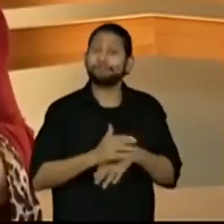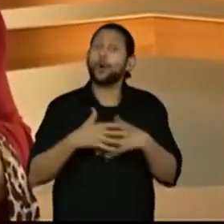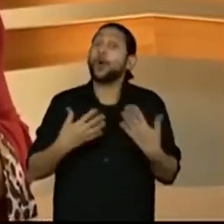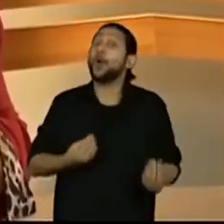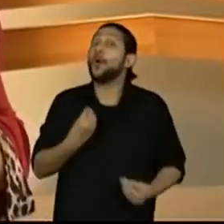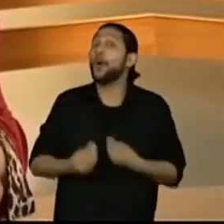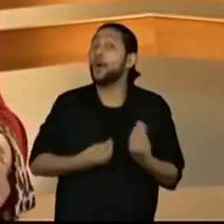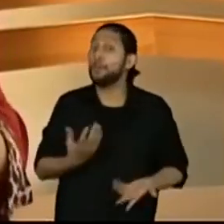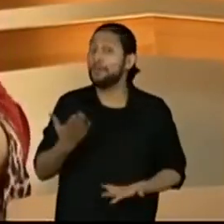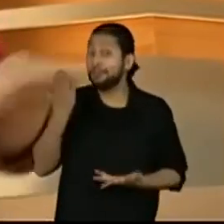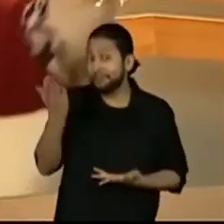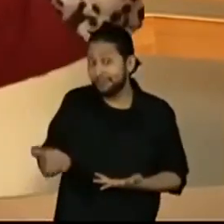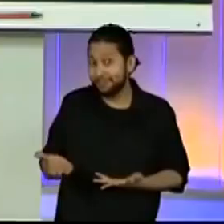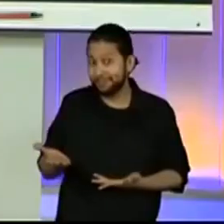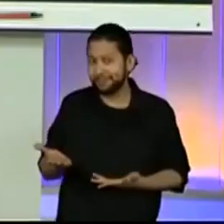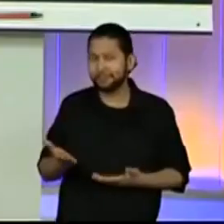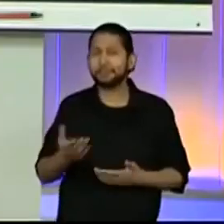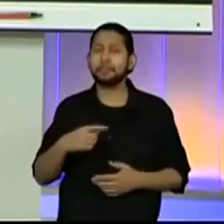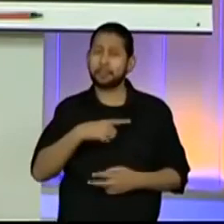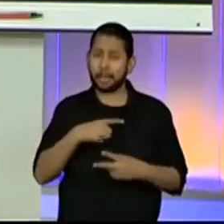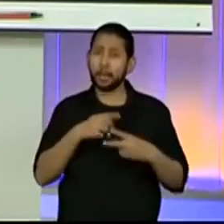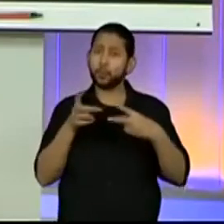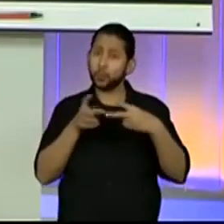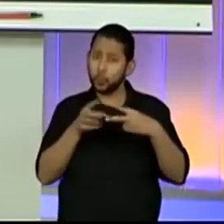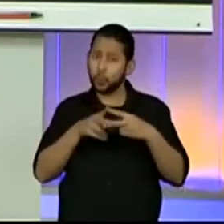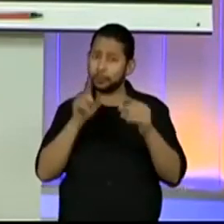pessoas. Então, essas duas